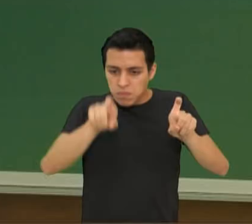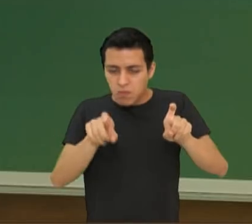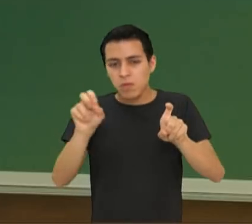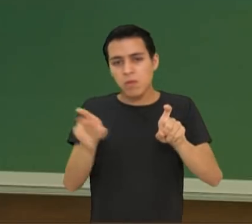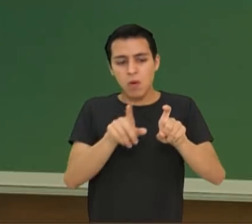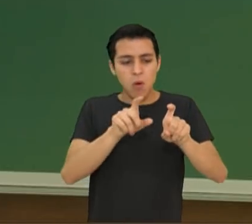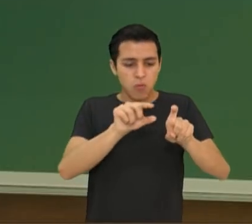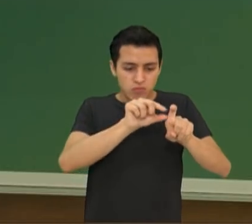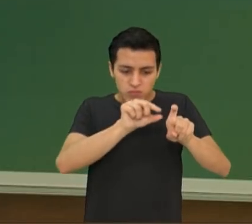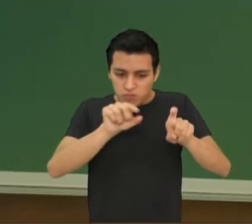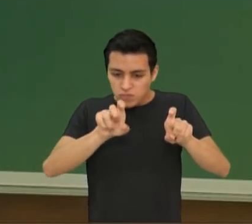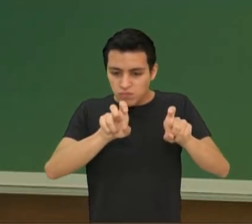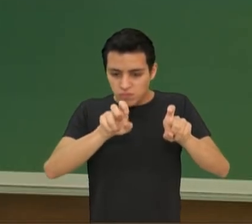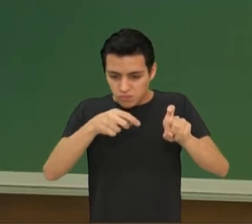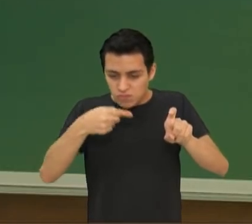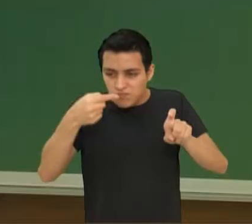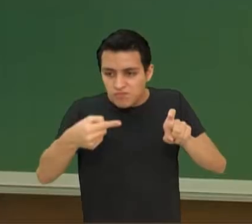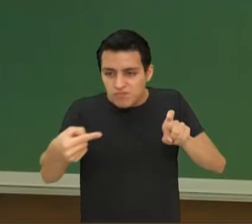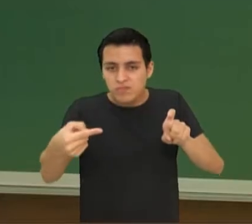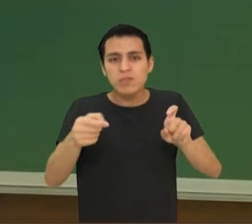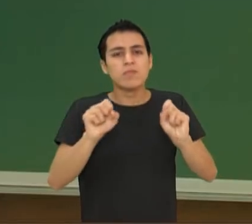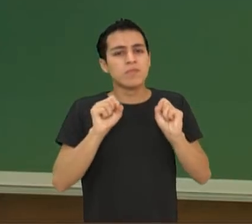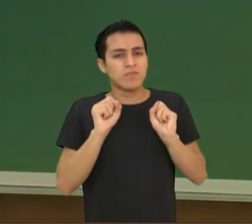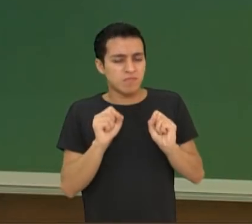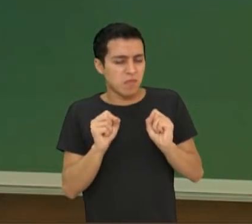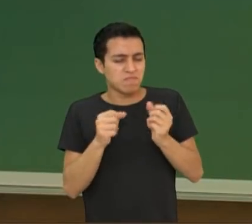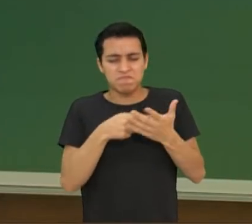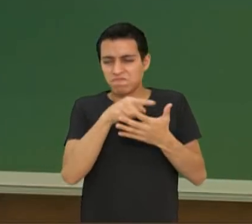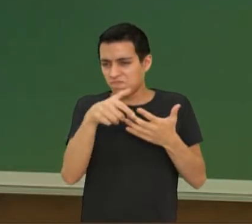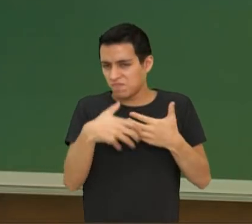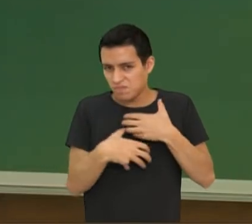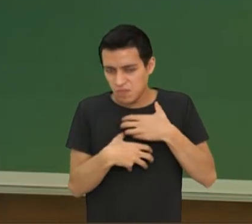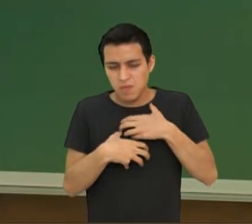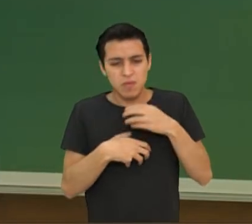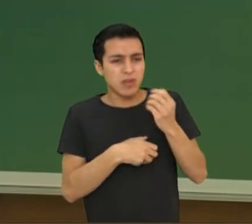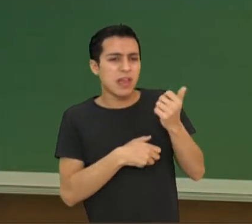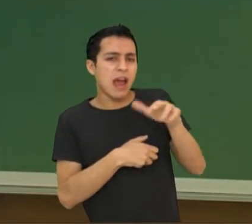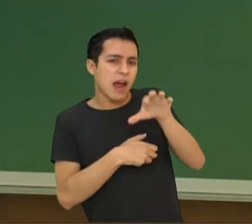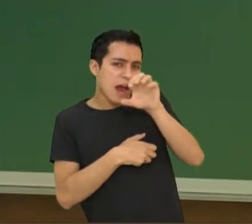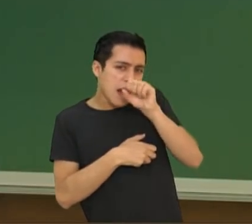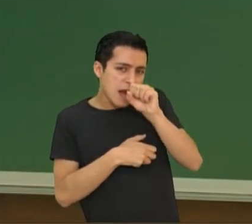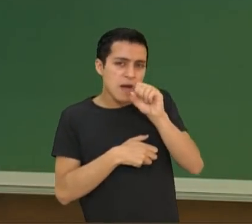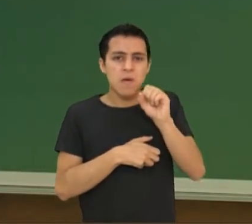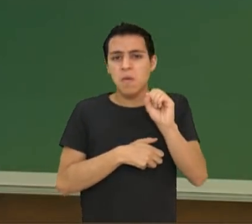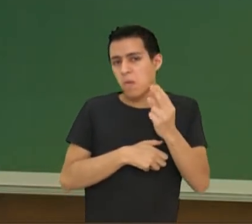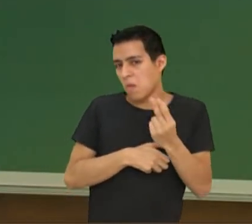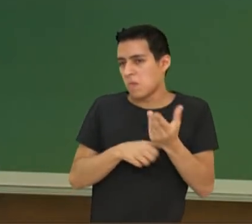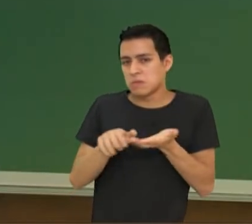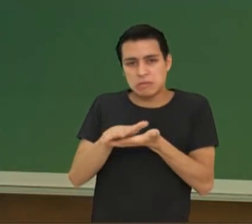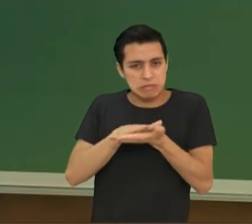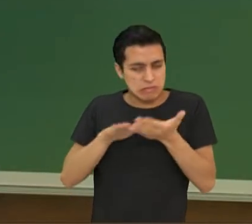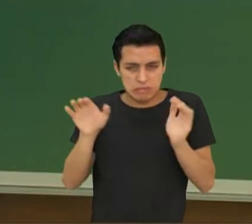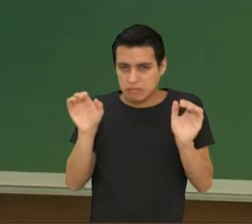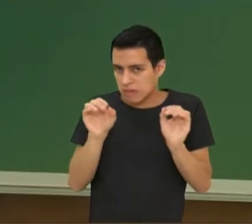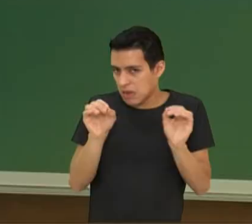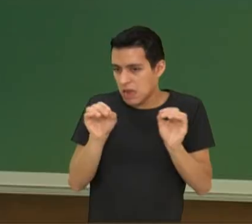sexuada, podem ser autótrofos ou heterótrofos, podem respirar o oxigênio ou